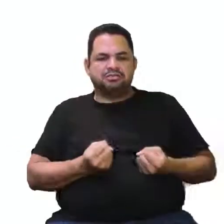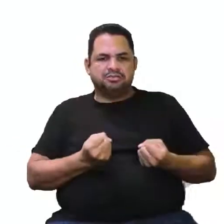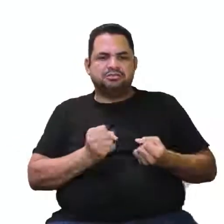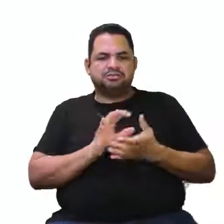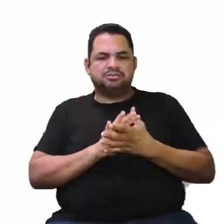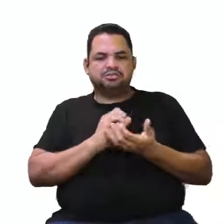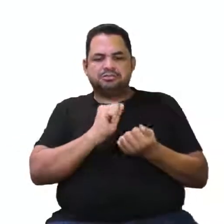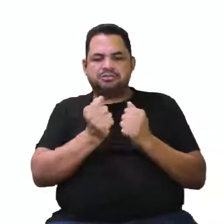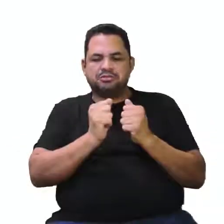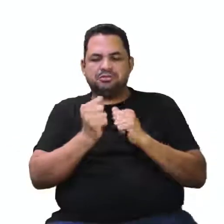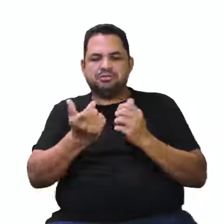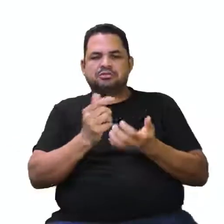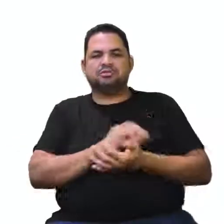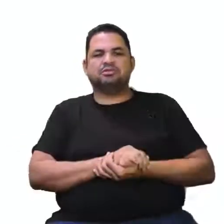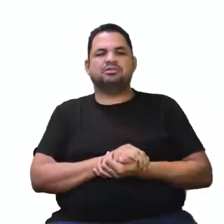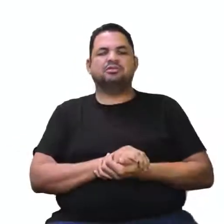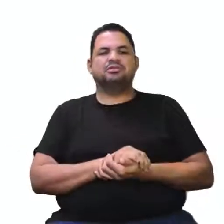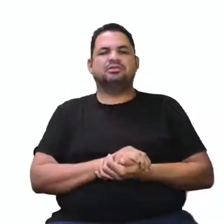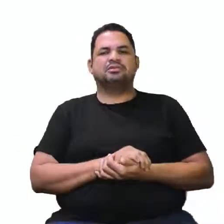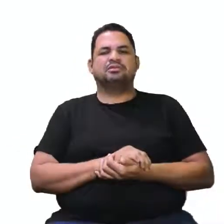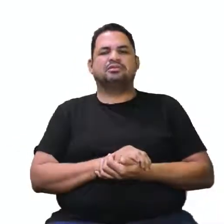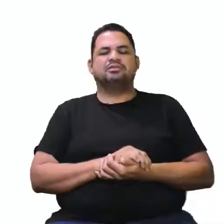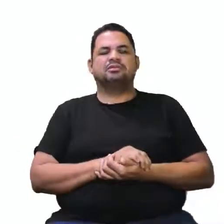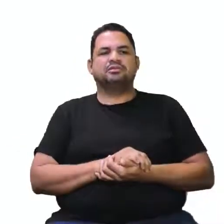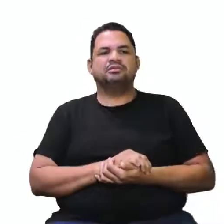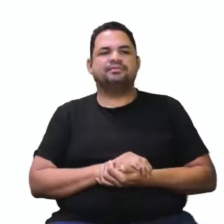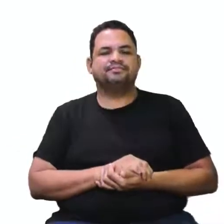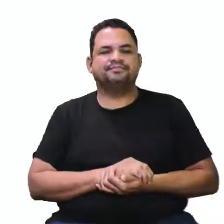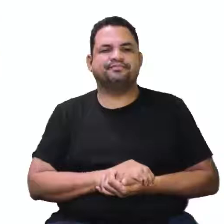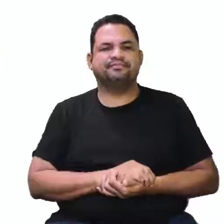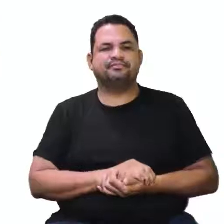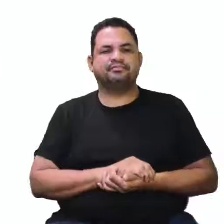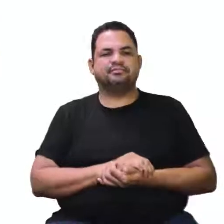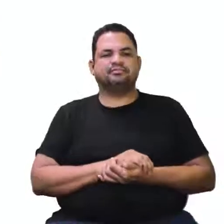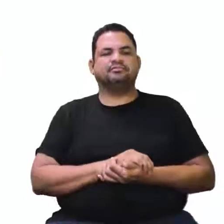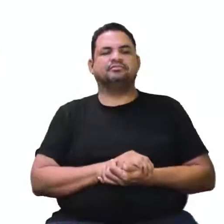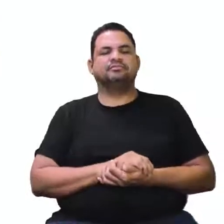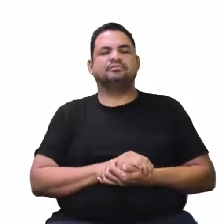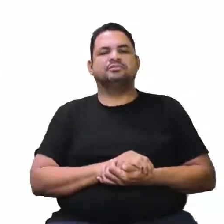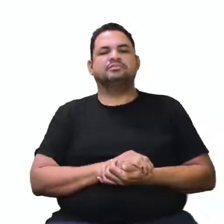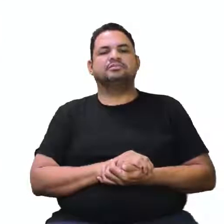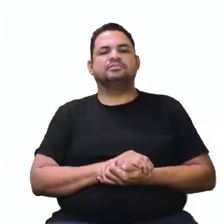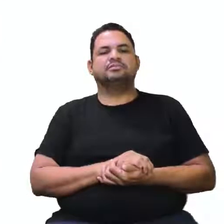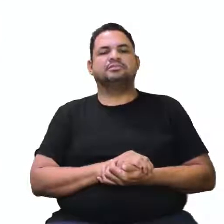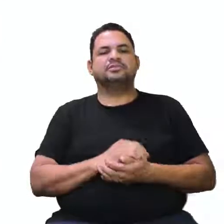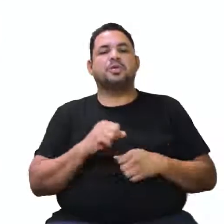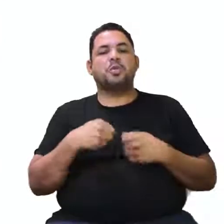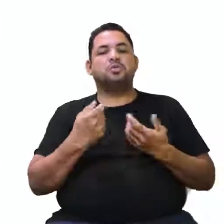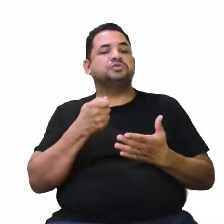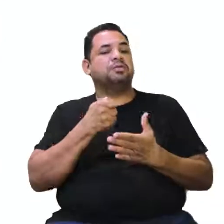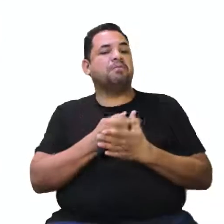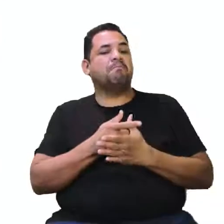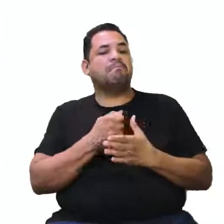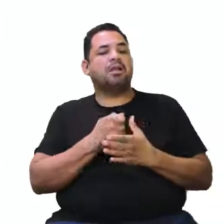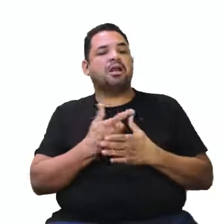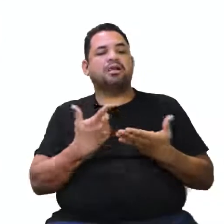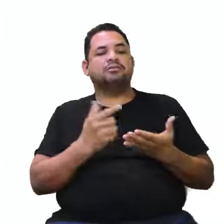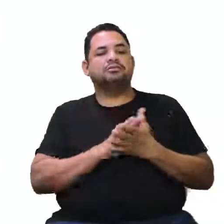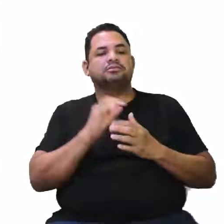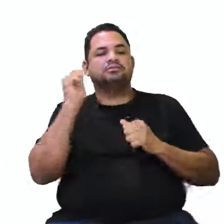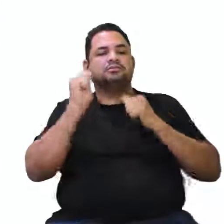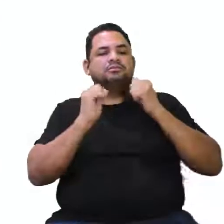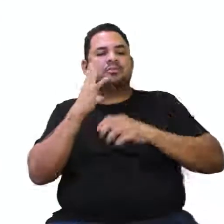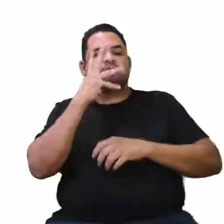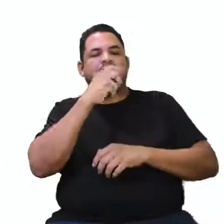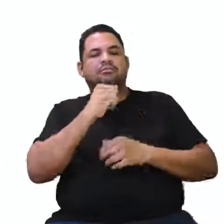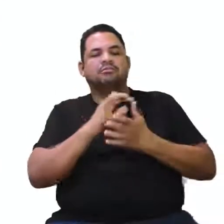essa manipulação, né? Essas são reflexões, gente. Quanto que você está disposto a pagar esse preço? Então essa indústria